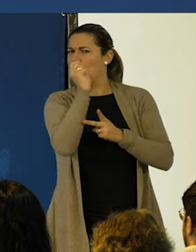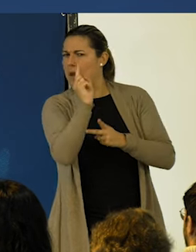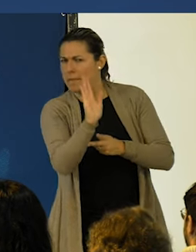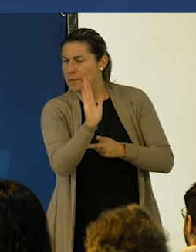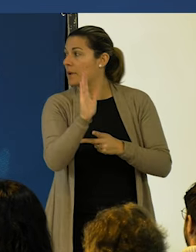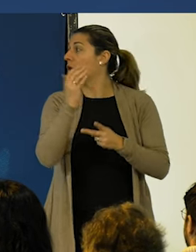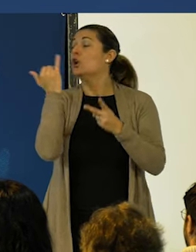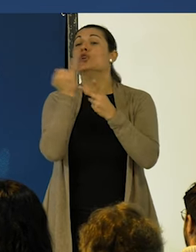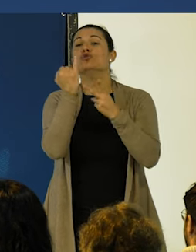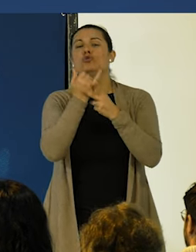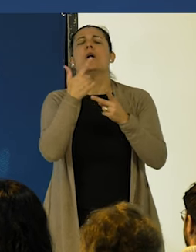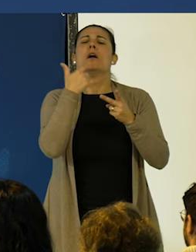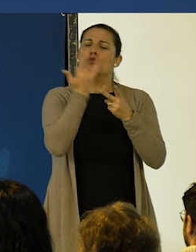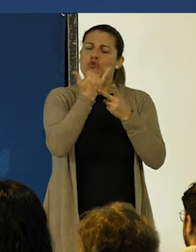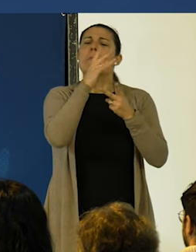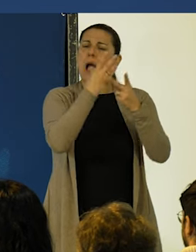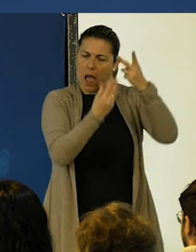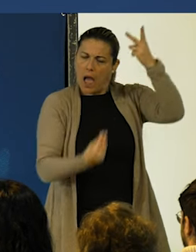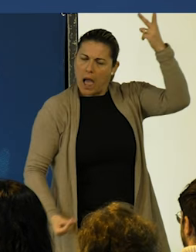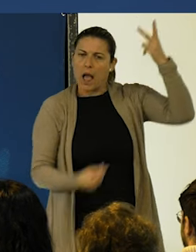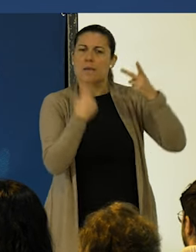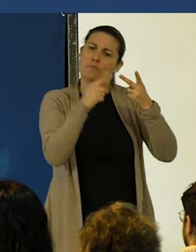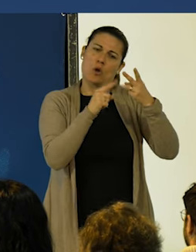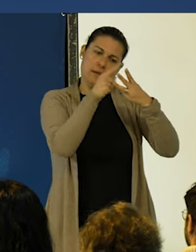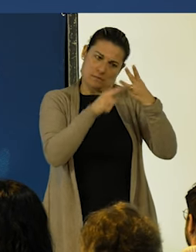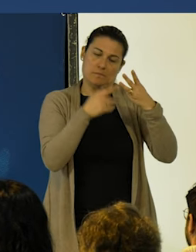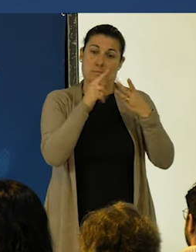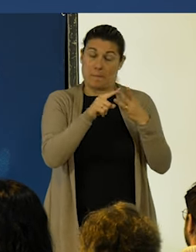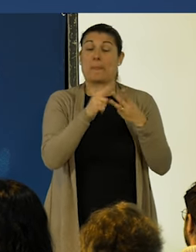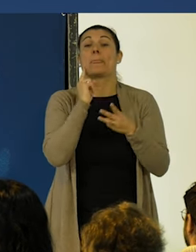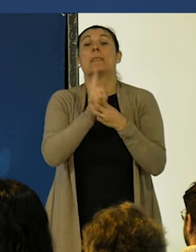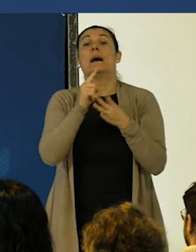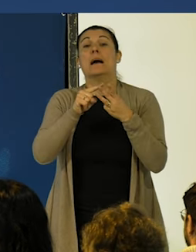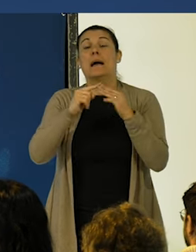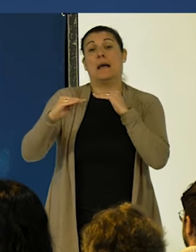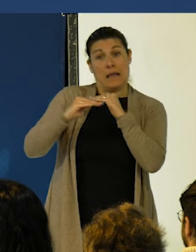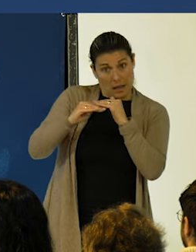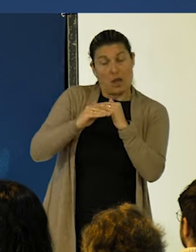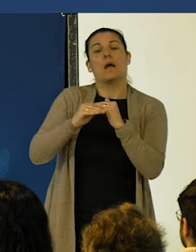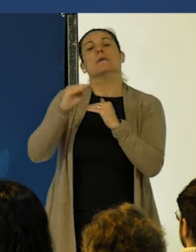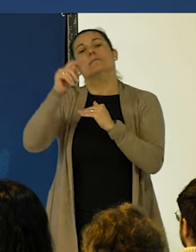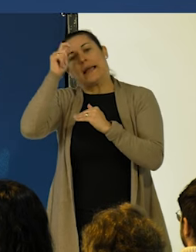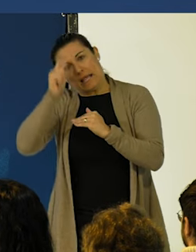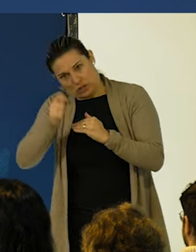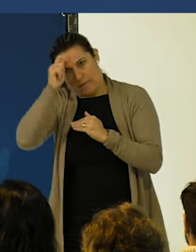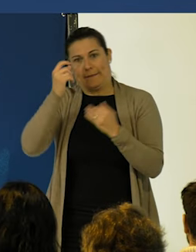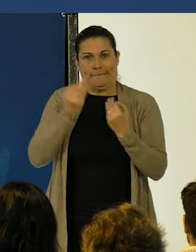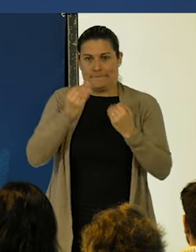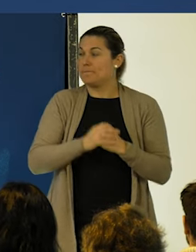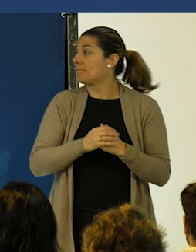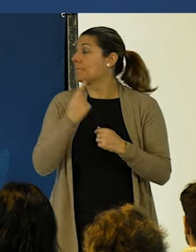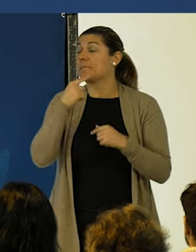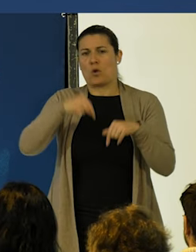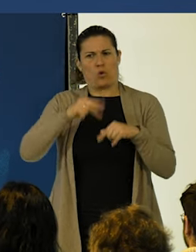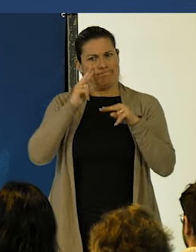A segunda das várias vitórias, e que eu vos quero falar hoje, foi a da igualdade e do respeito. Quando hoje